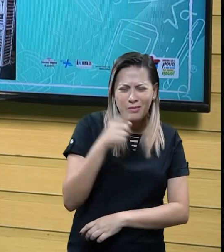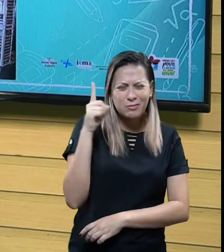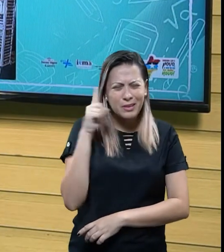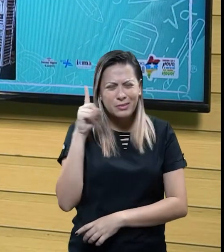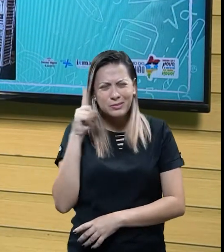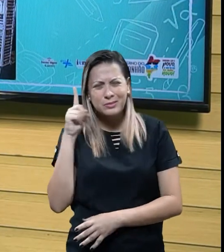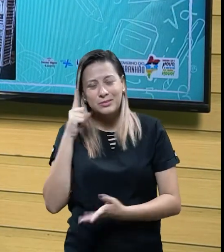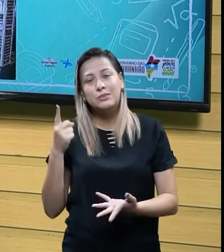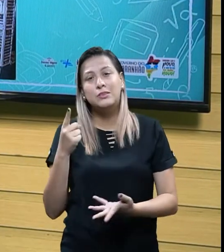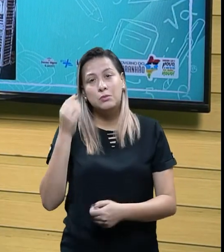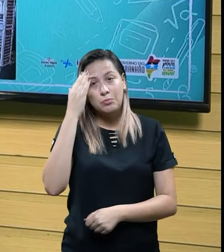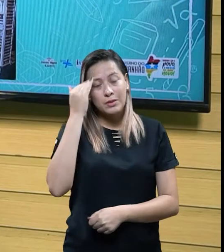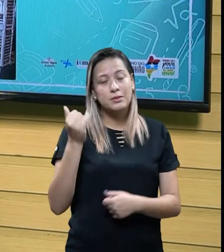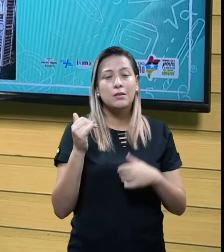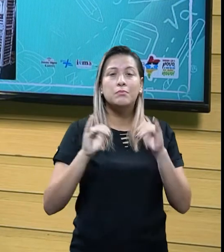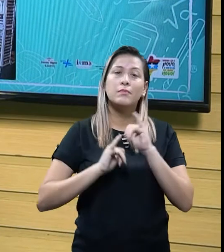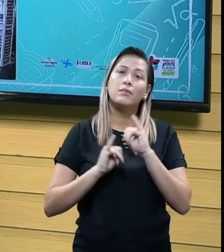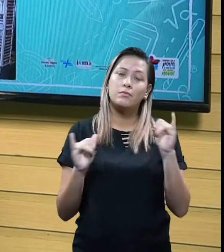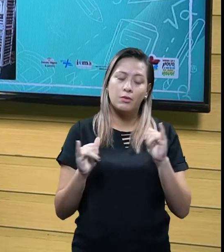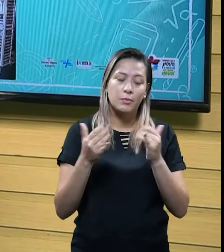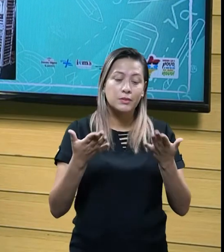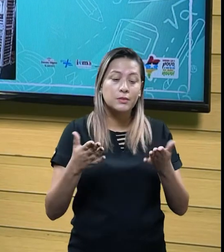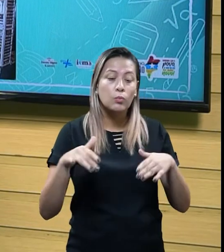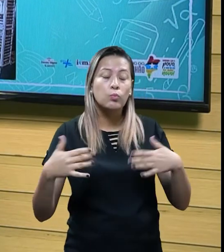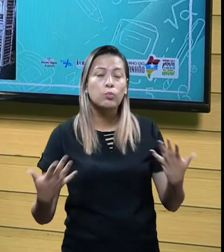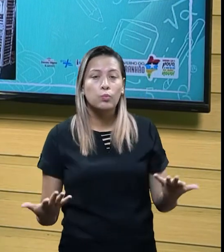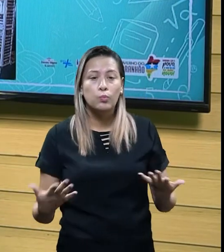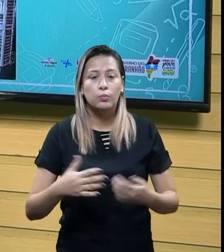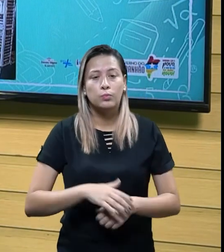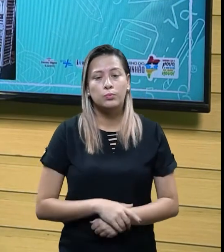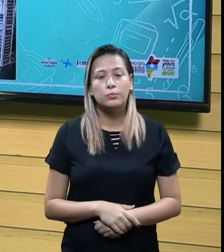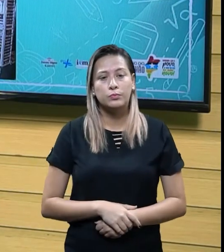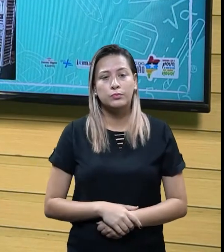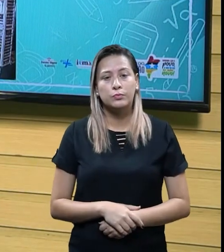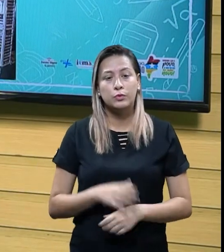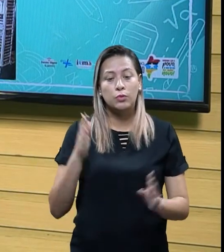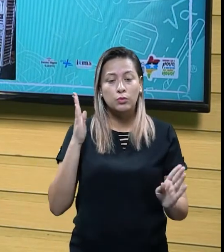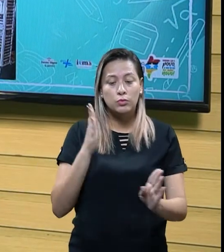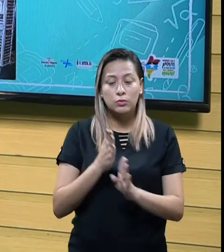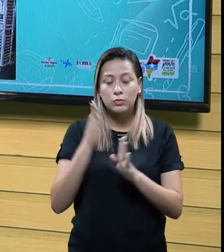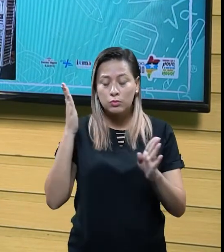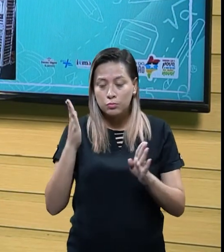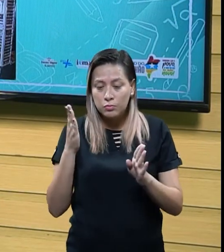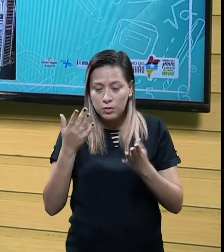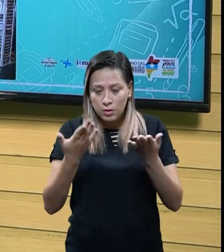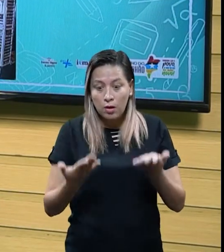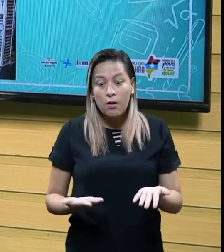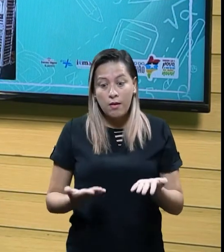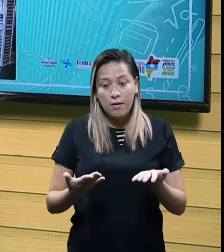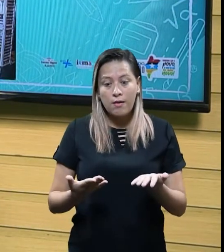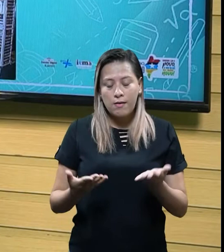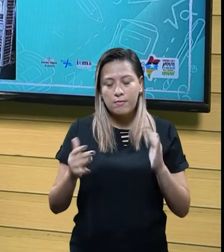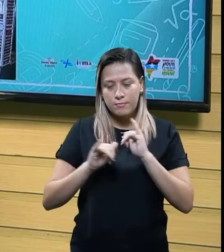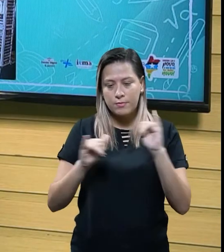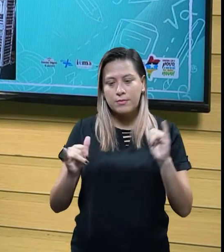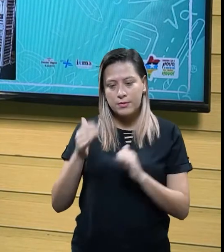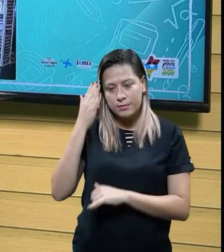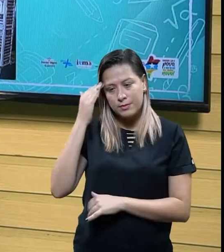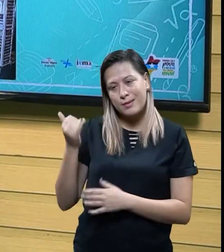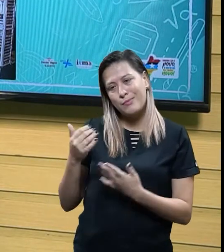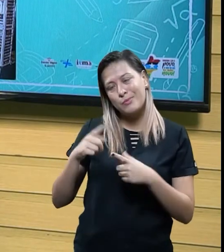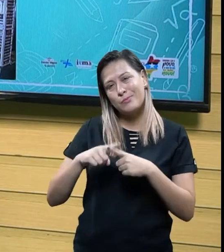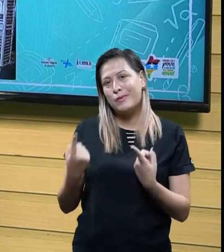ser descoberto qual era a mensagem, e quando descobriam qual era a mensagem, quando conseguiam